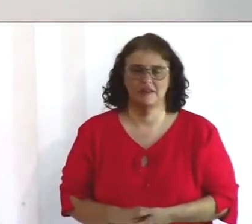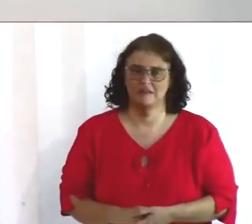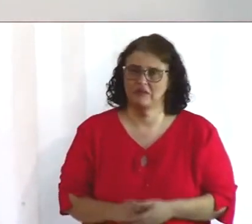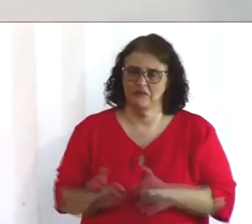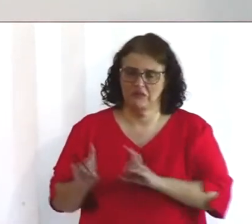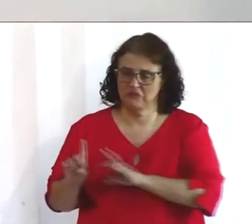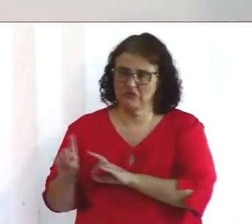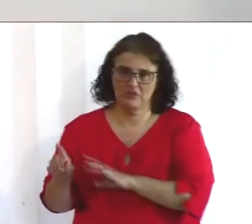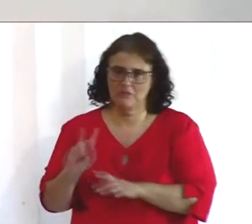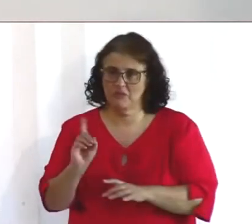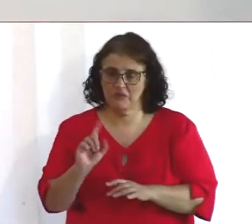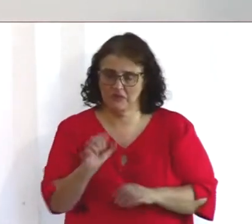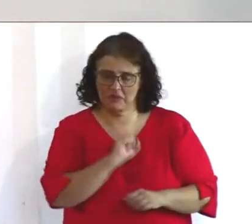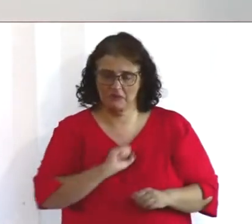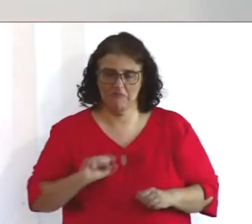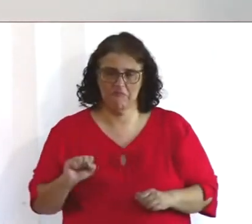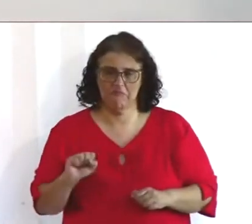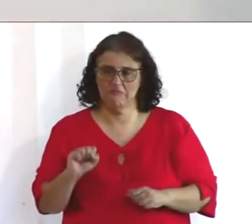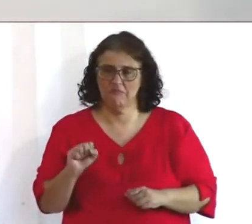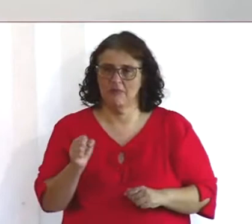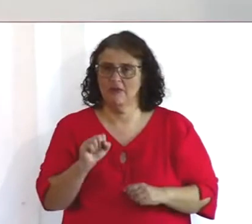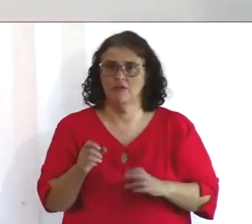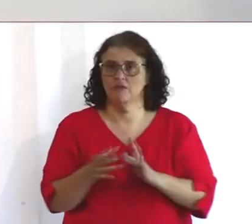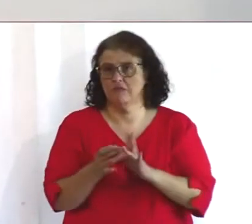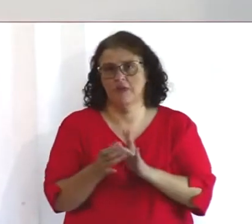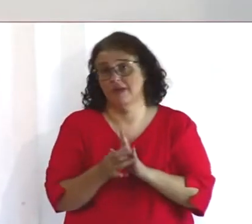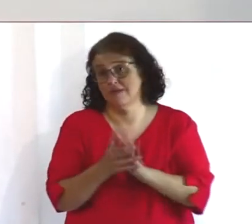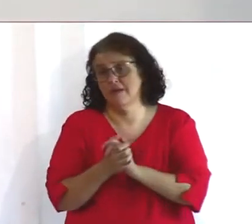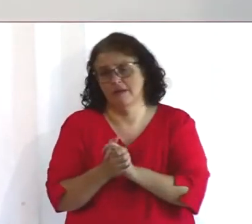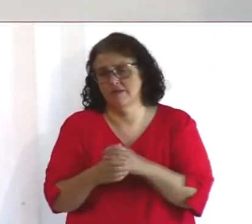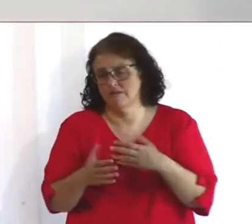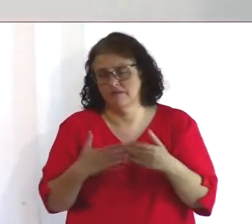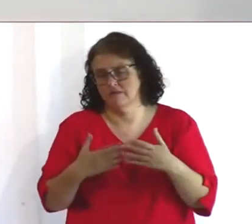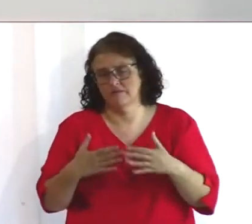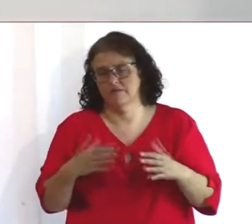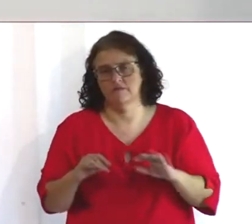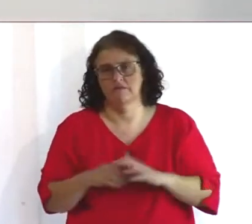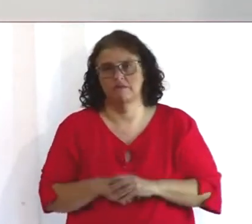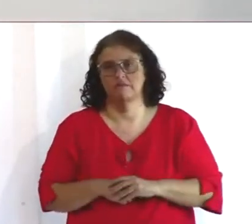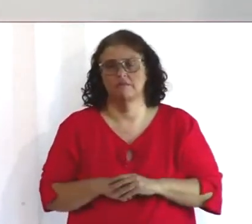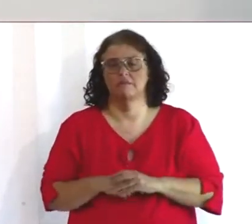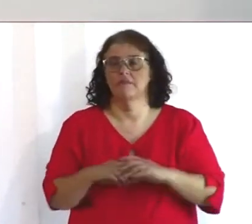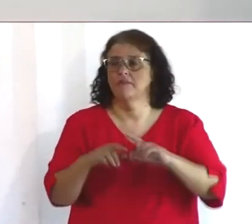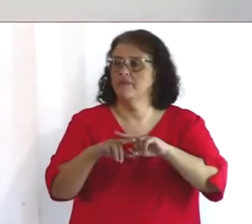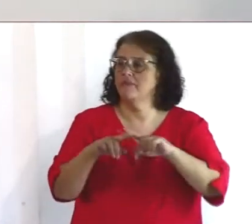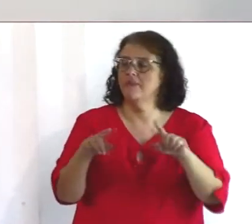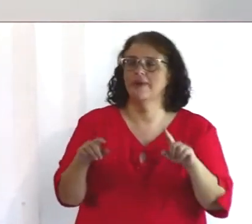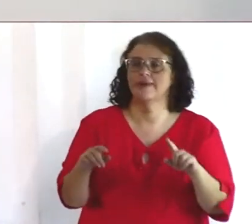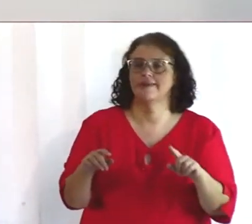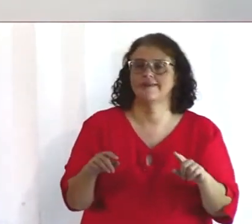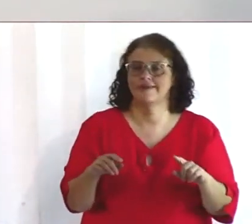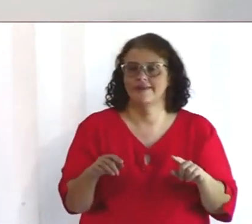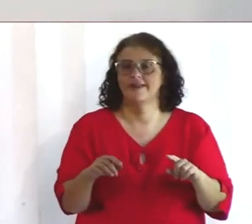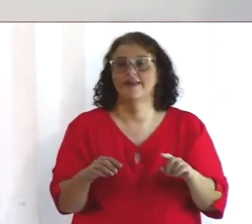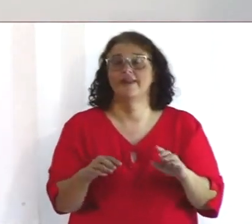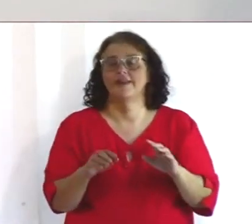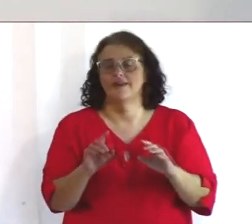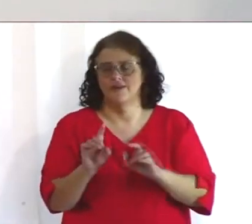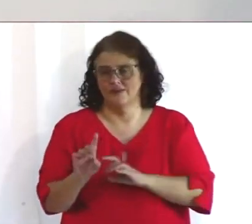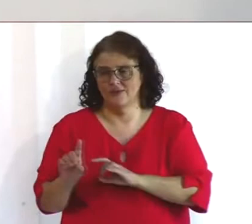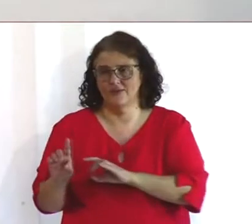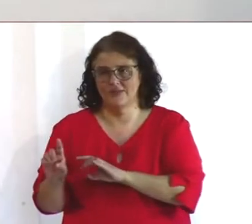Jesus cura essa mulher sem falar, cura por estar ali. Por isso, crianças, vocês que estão fazendo a